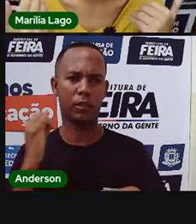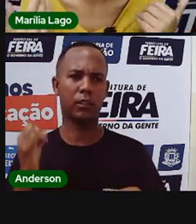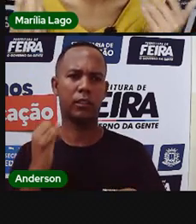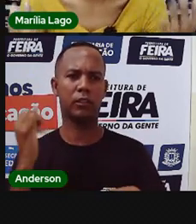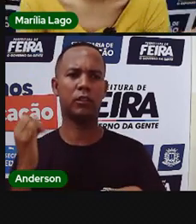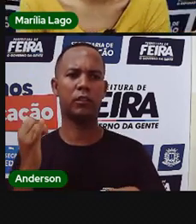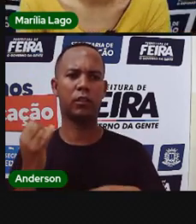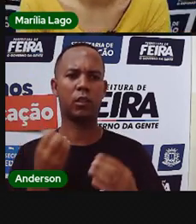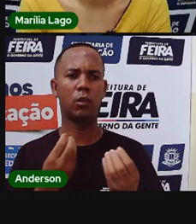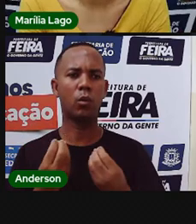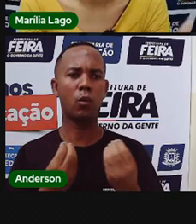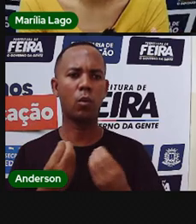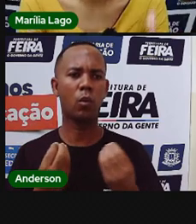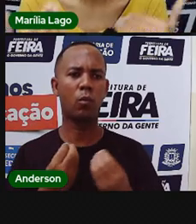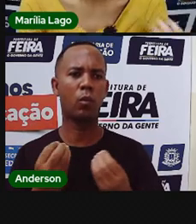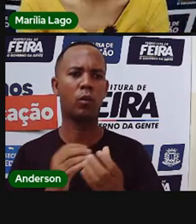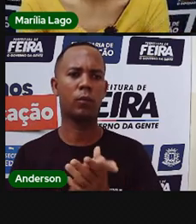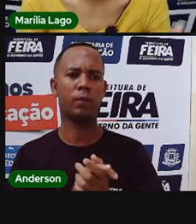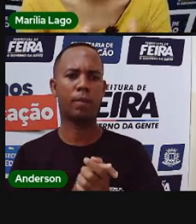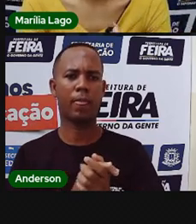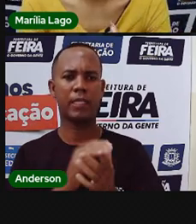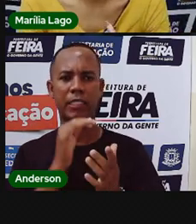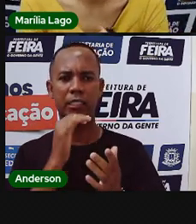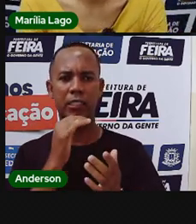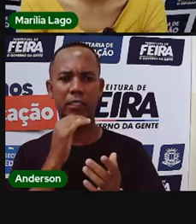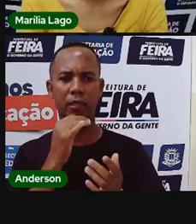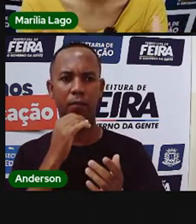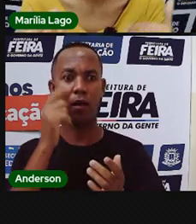com uma ideia,